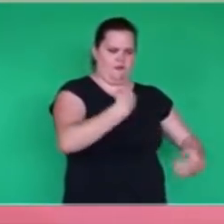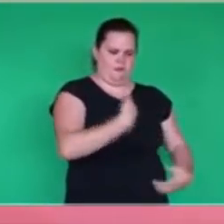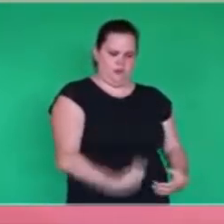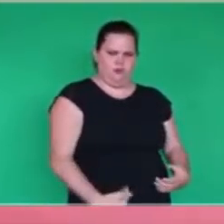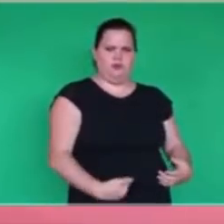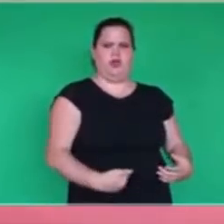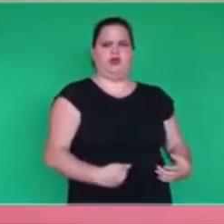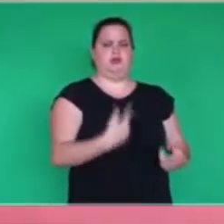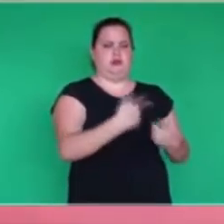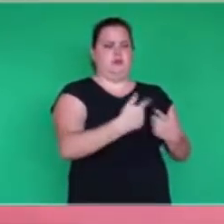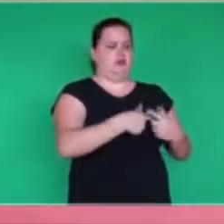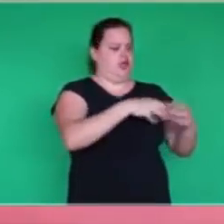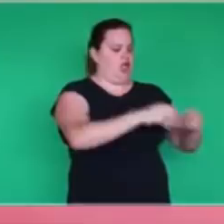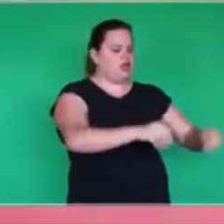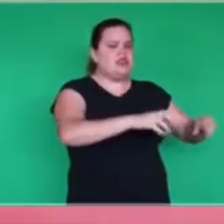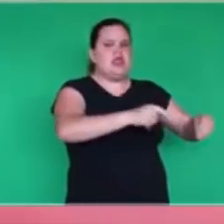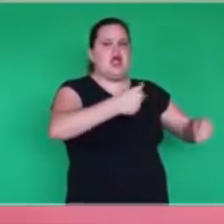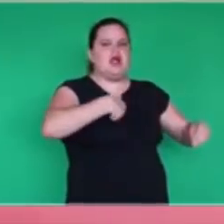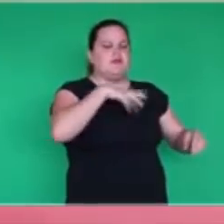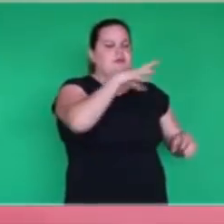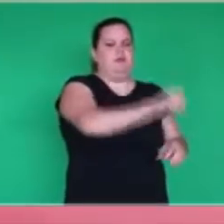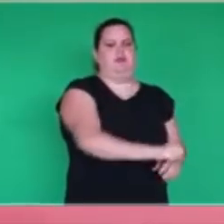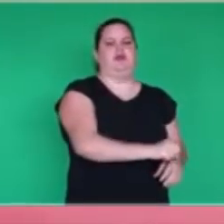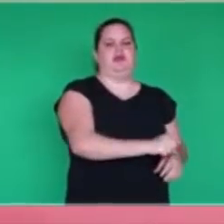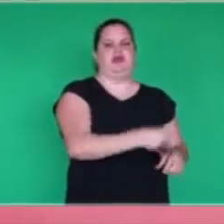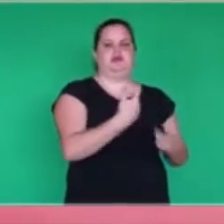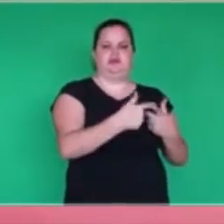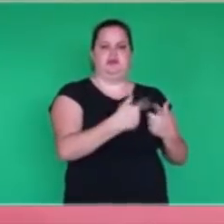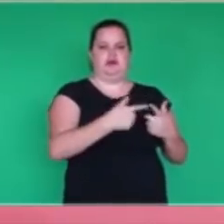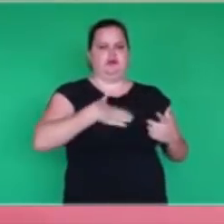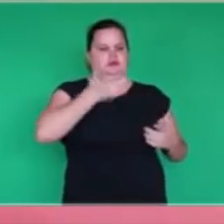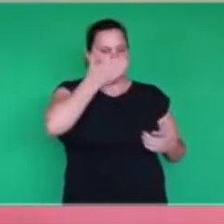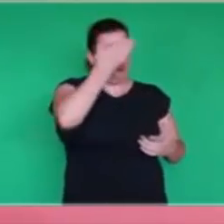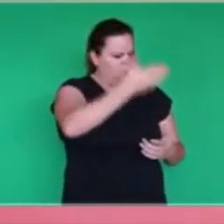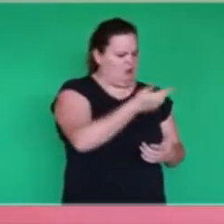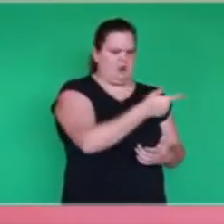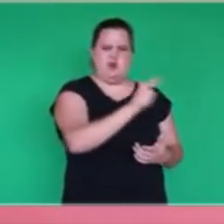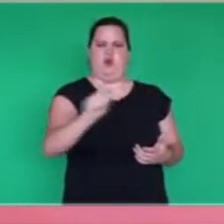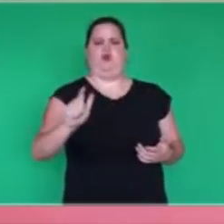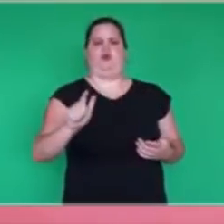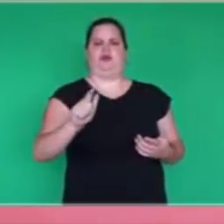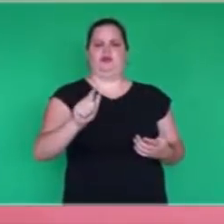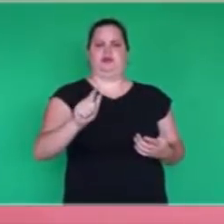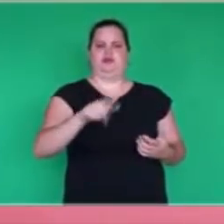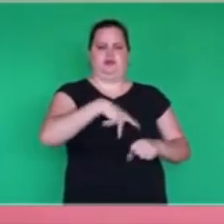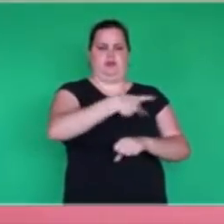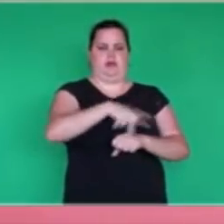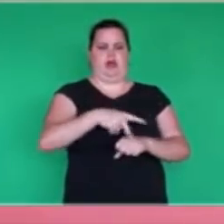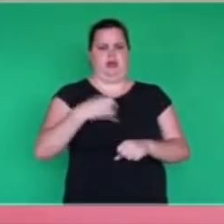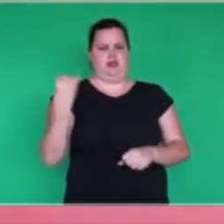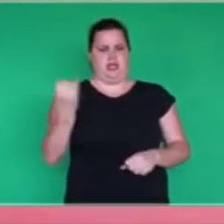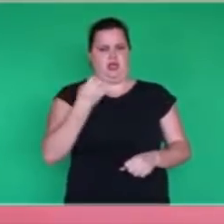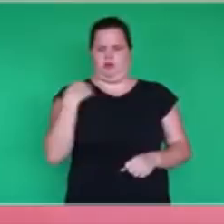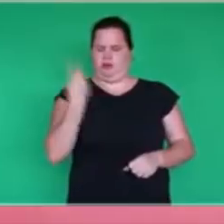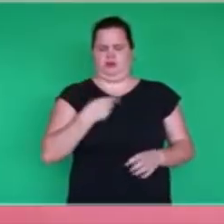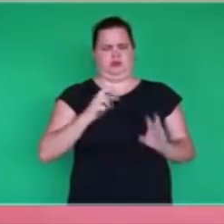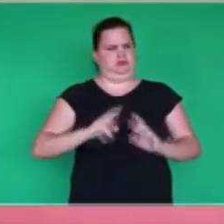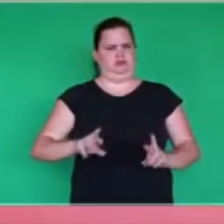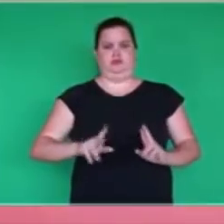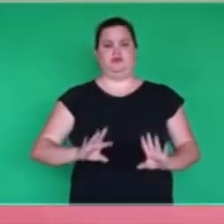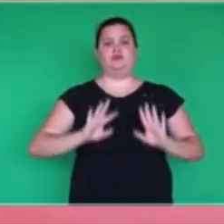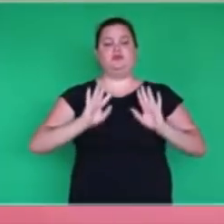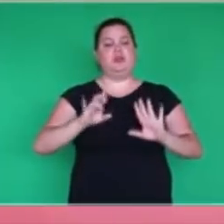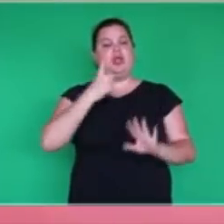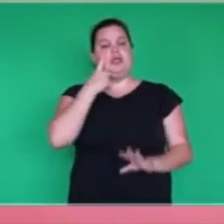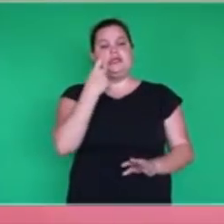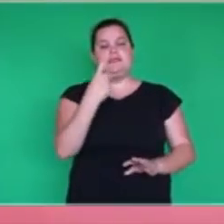sendo disputada por muçulmanos, por árabes. Então, isso não importa para nós. O interessante é